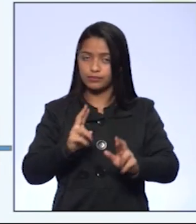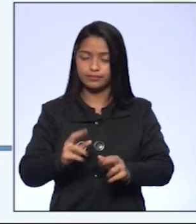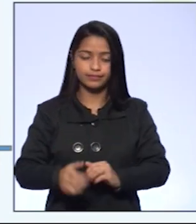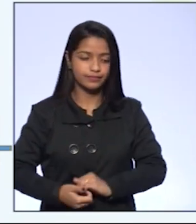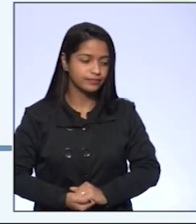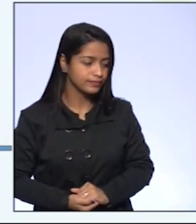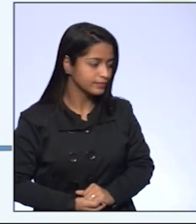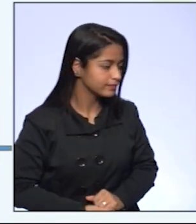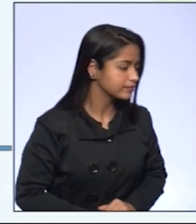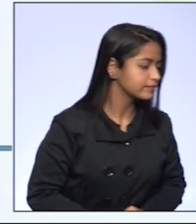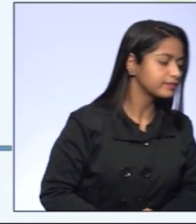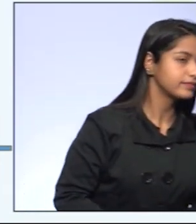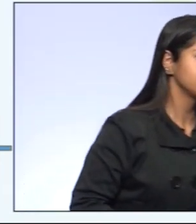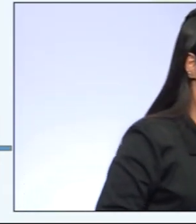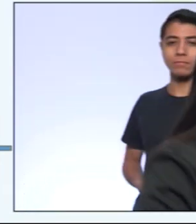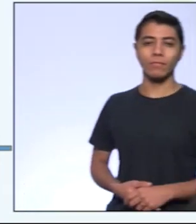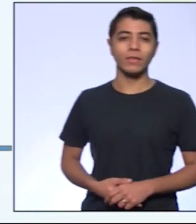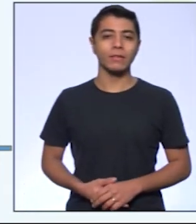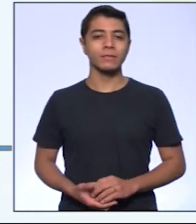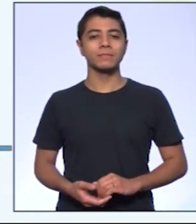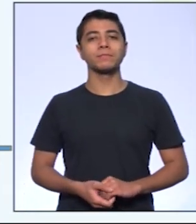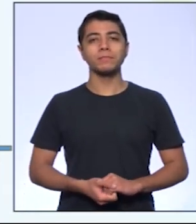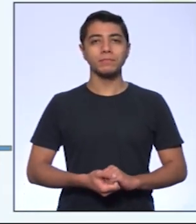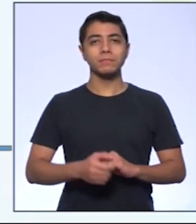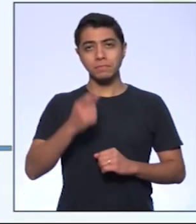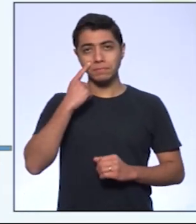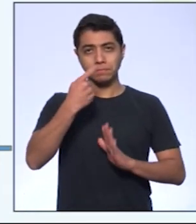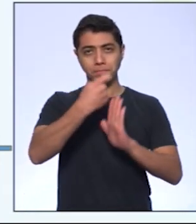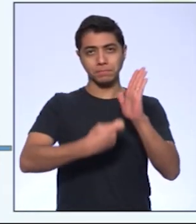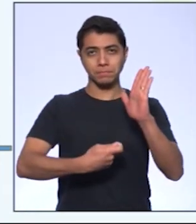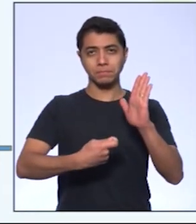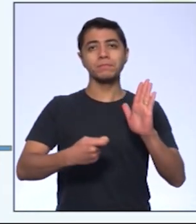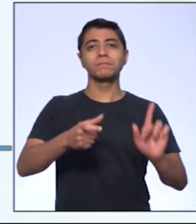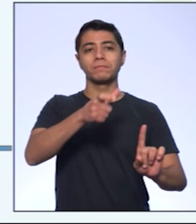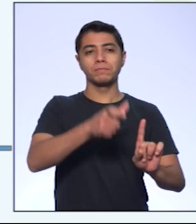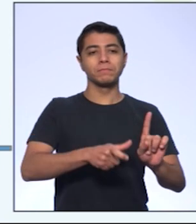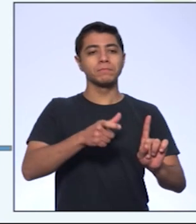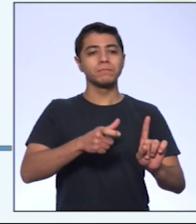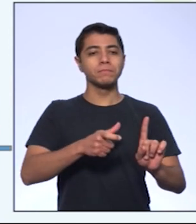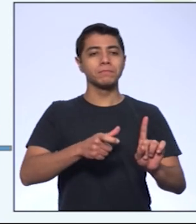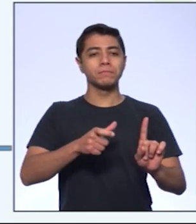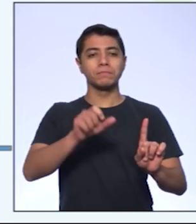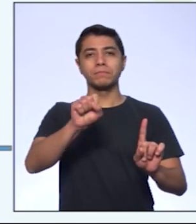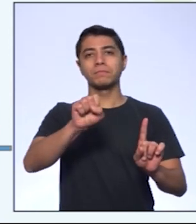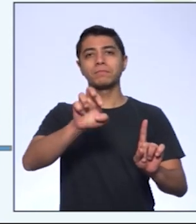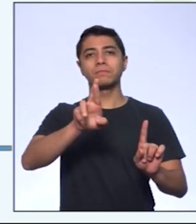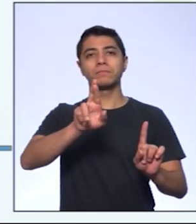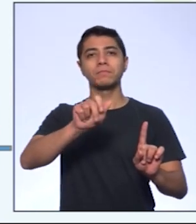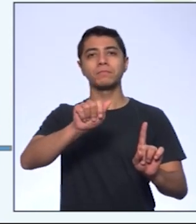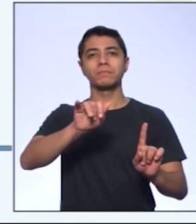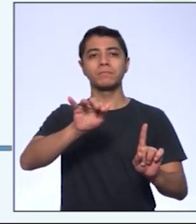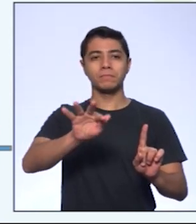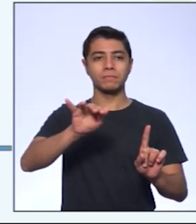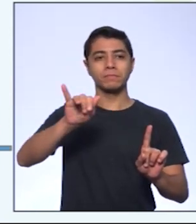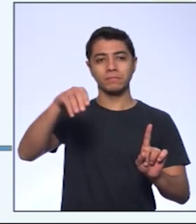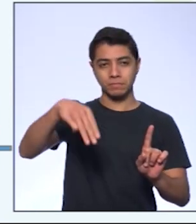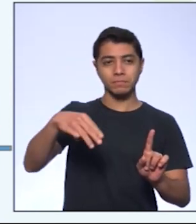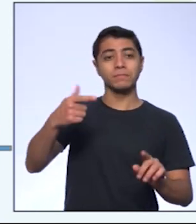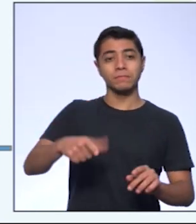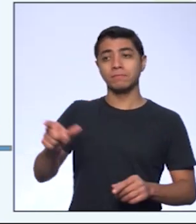no texto, os pontos de vista de Serafim da Silva Neto e do Paul convergem, ó,